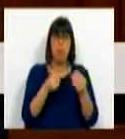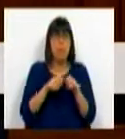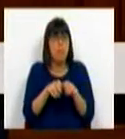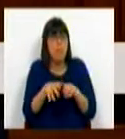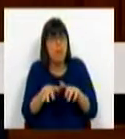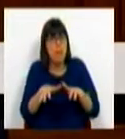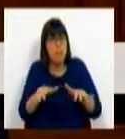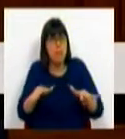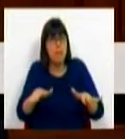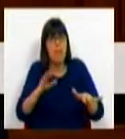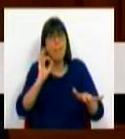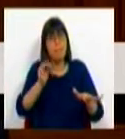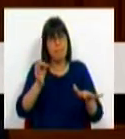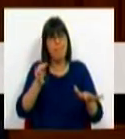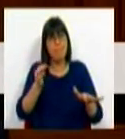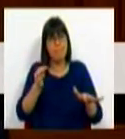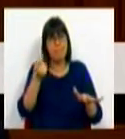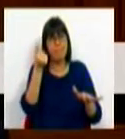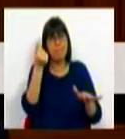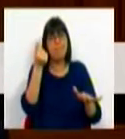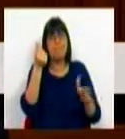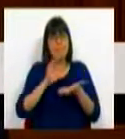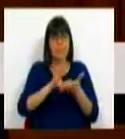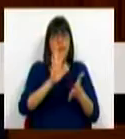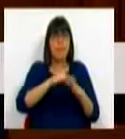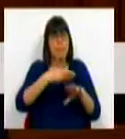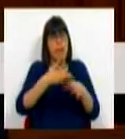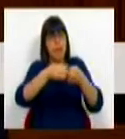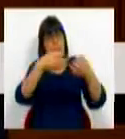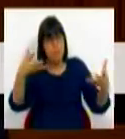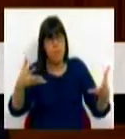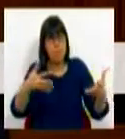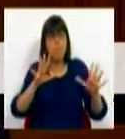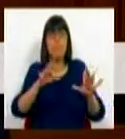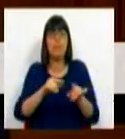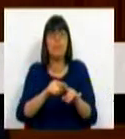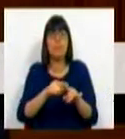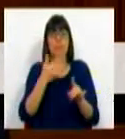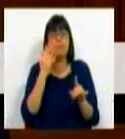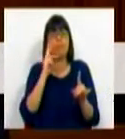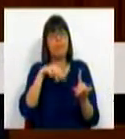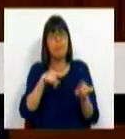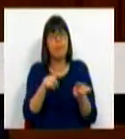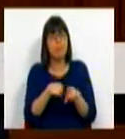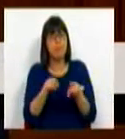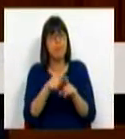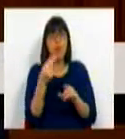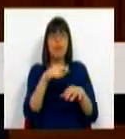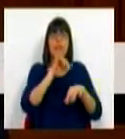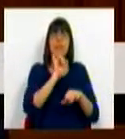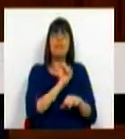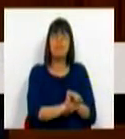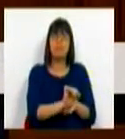mercado, mas precisava de financiamento para crescer e, portanto, acabou por ser considerado como uma